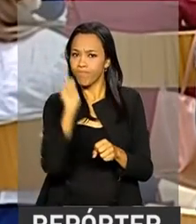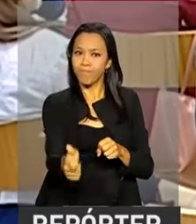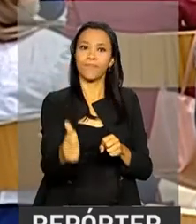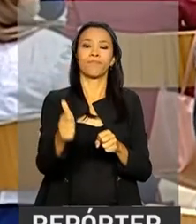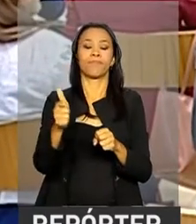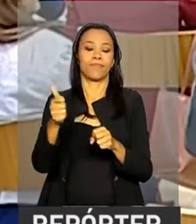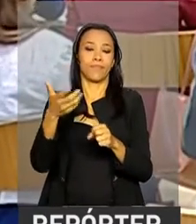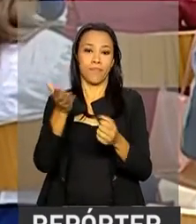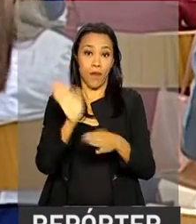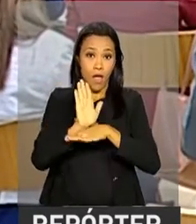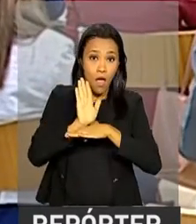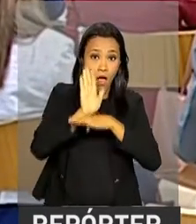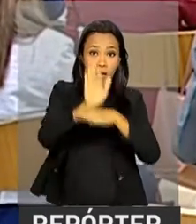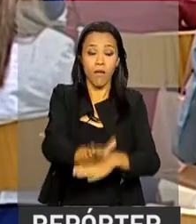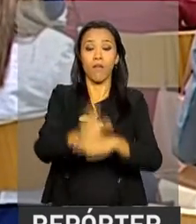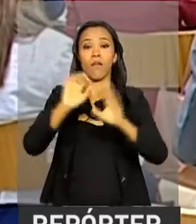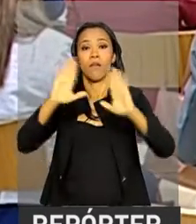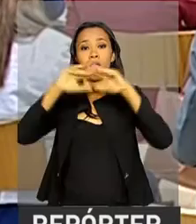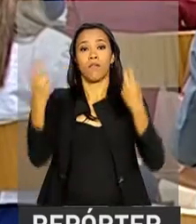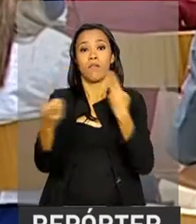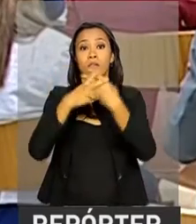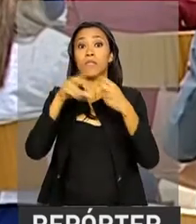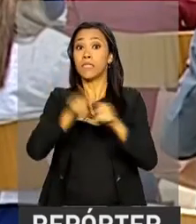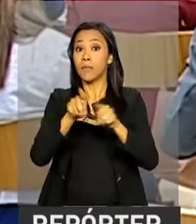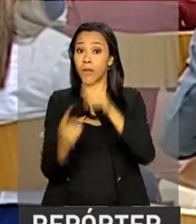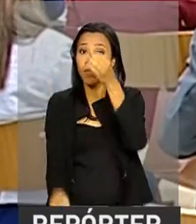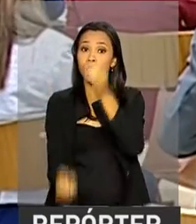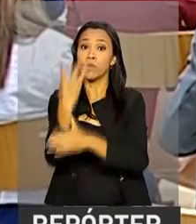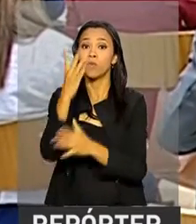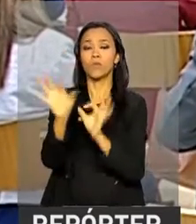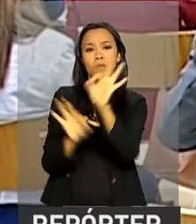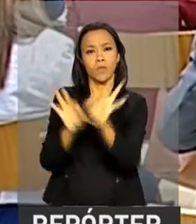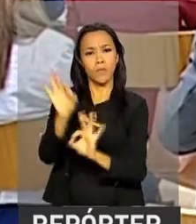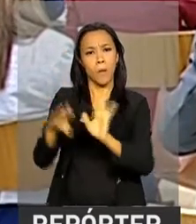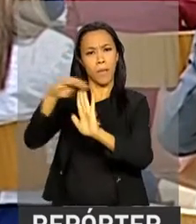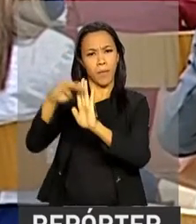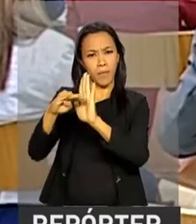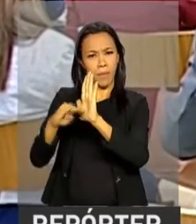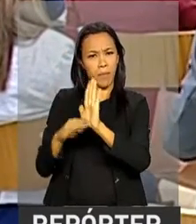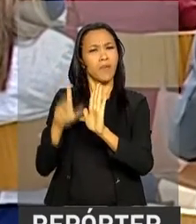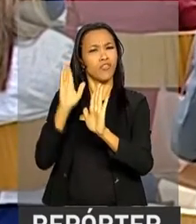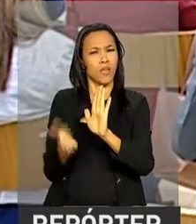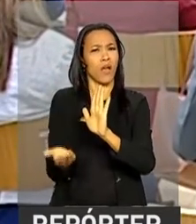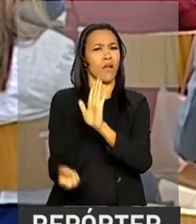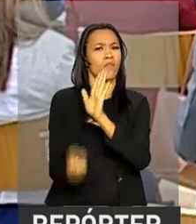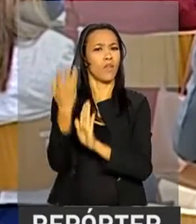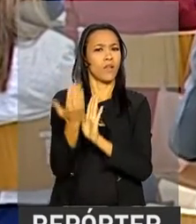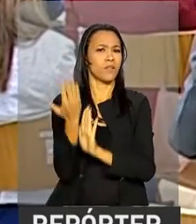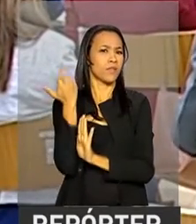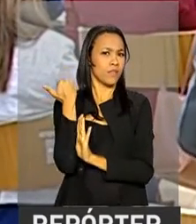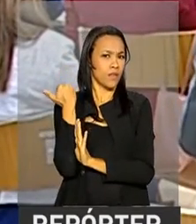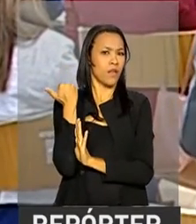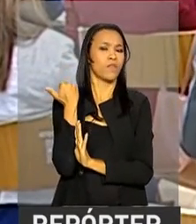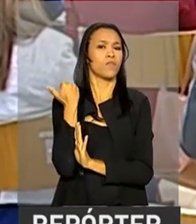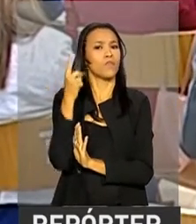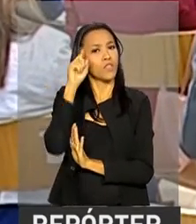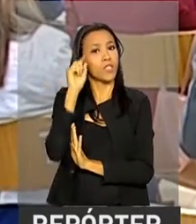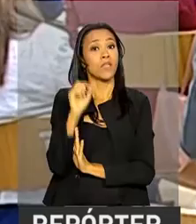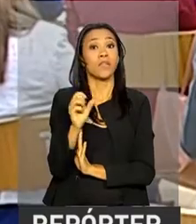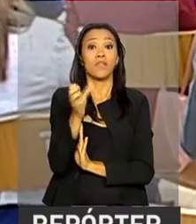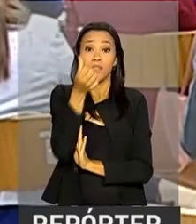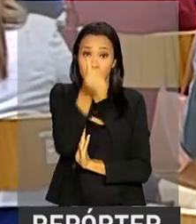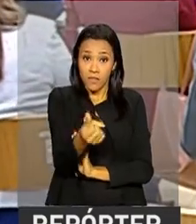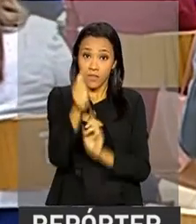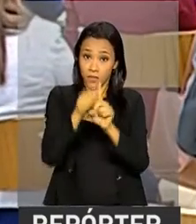brasileiro e também a implementação do plano nacional de segurança aquele plano e foi lançado no dia 6 de janeiro sobretudo os